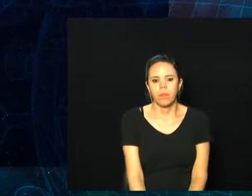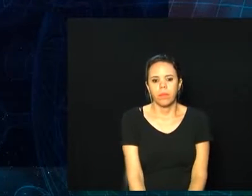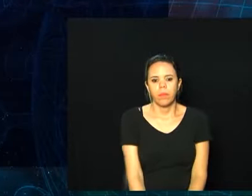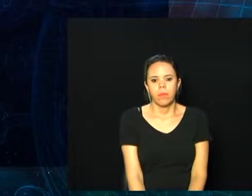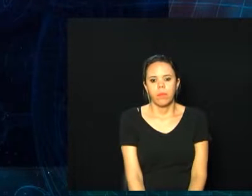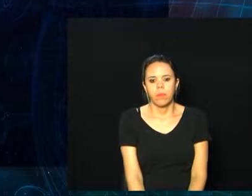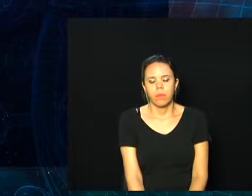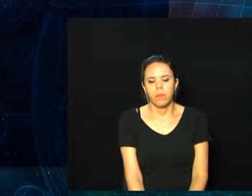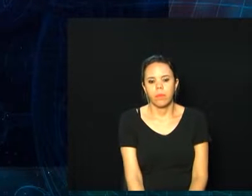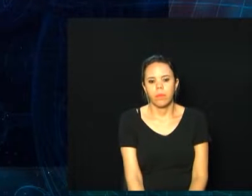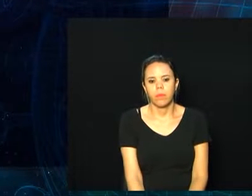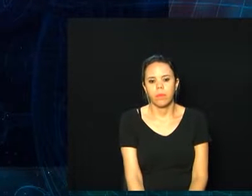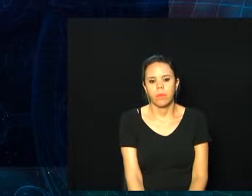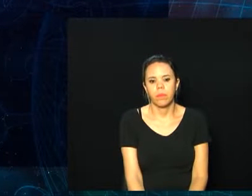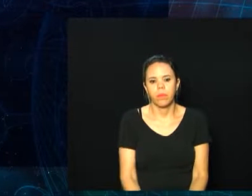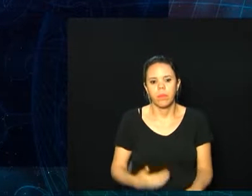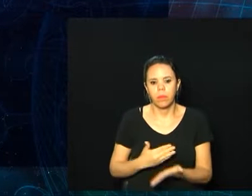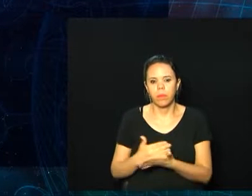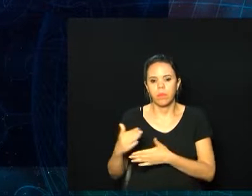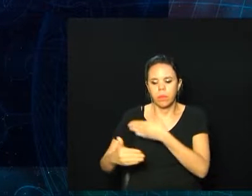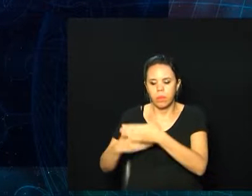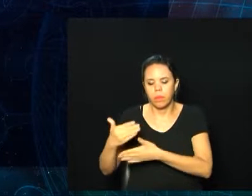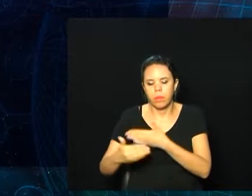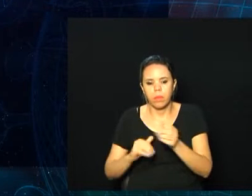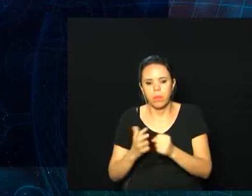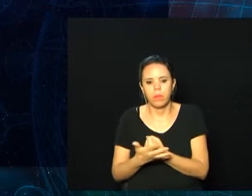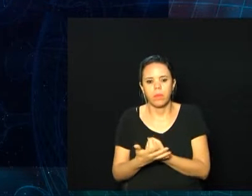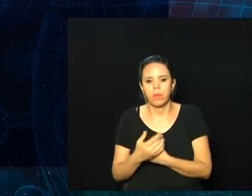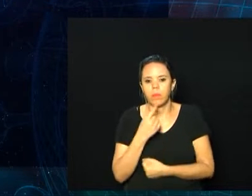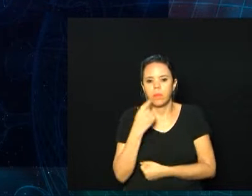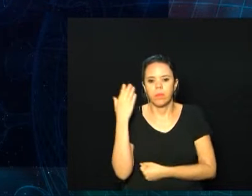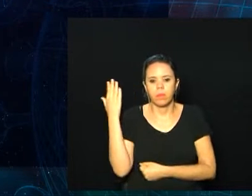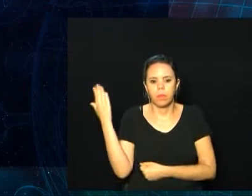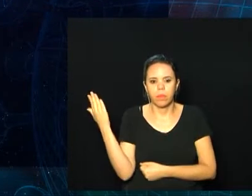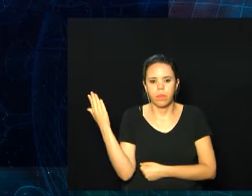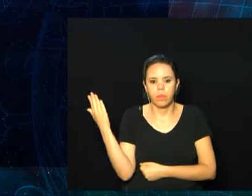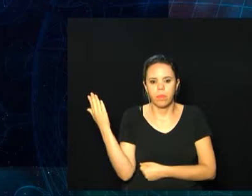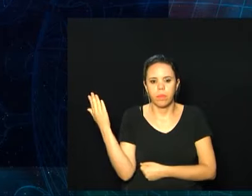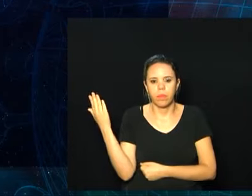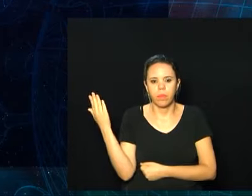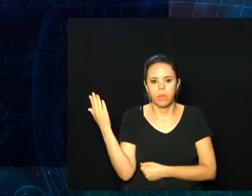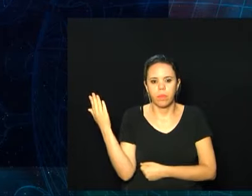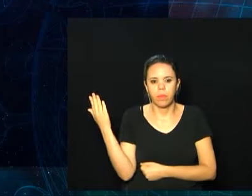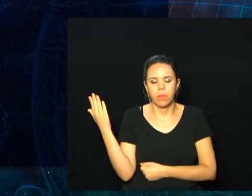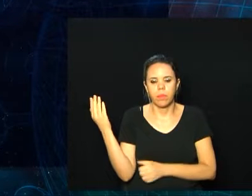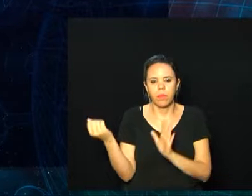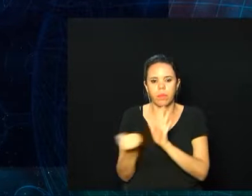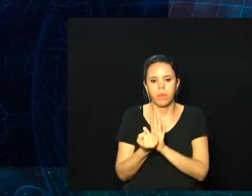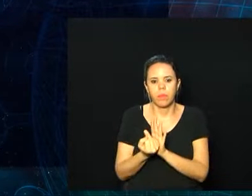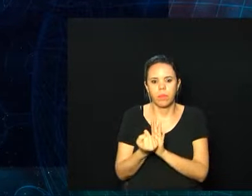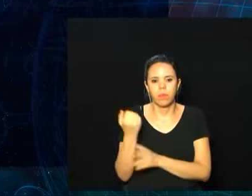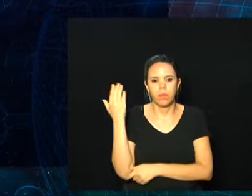396.266 casos confirmados desde o início da pandemia, e Campinas, até esta segunda-feira, tinha um registro de